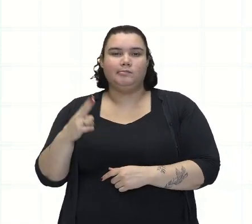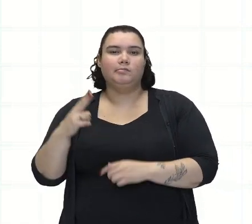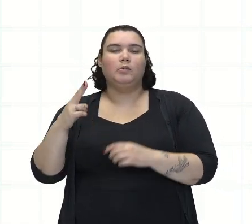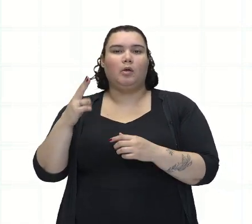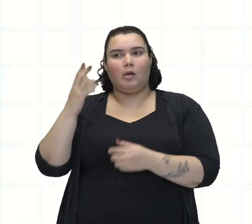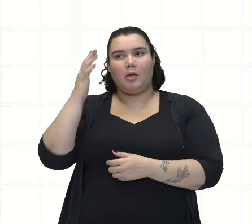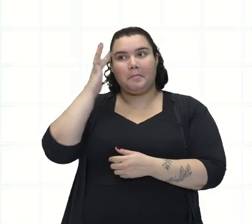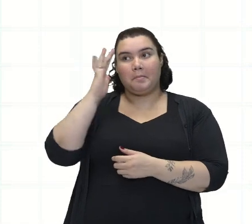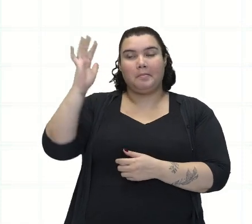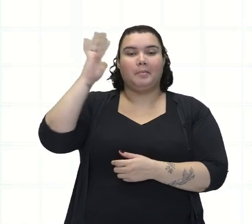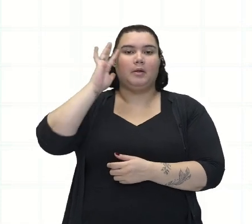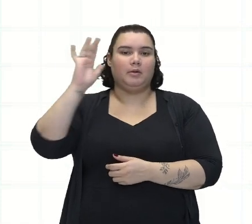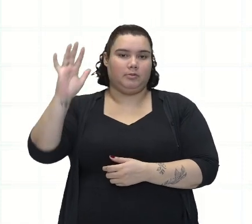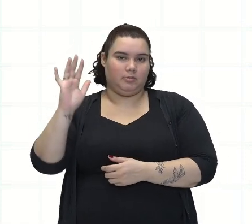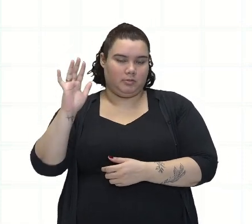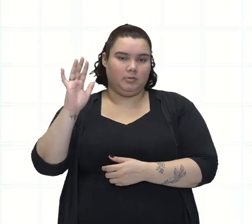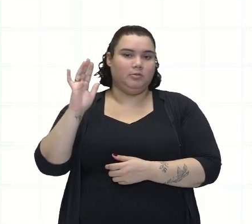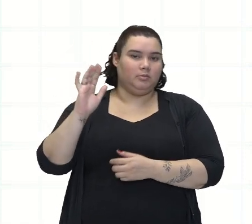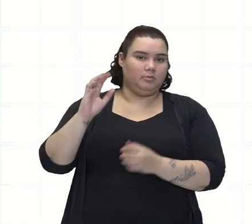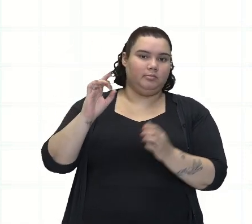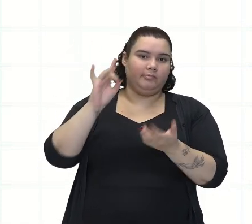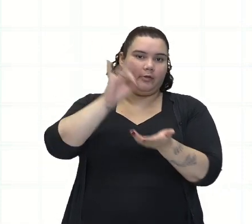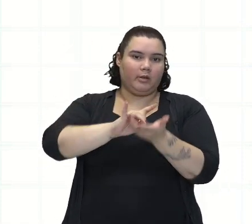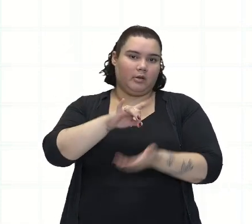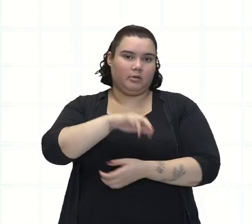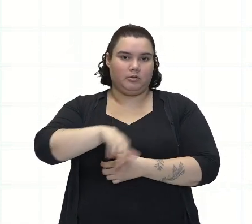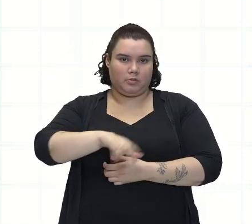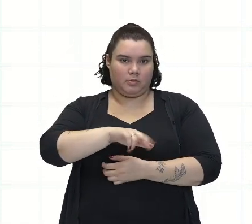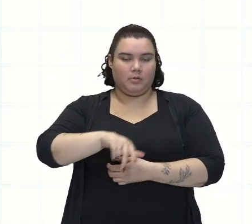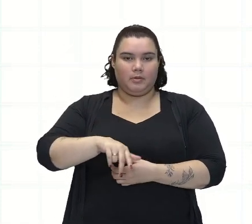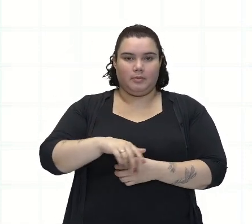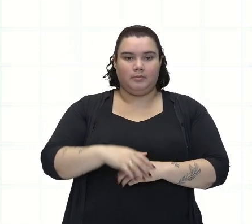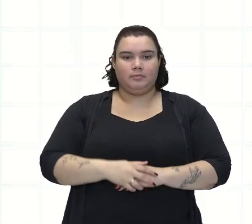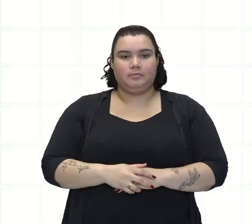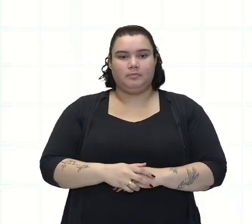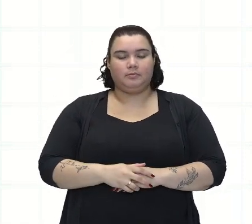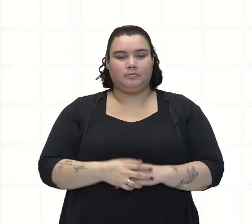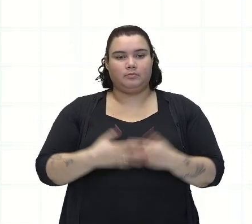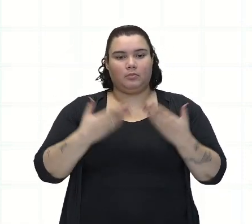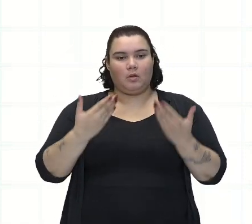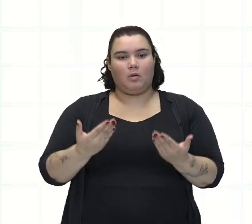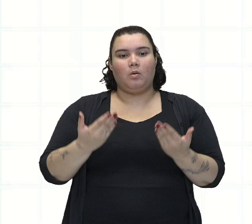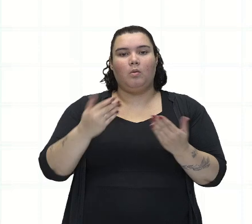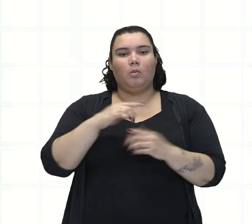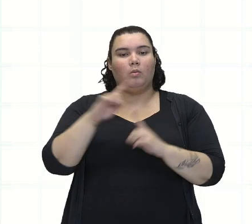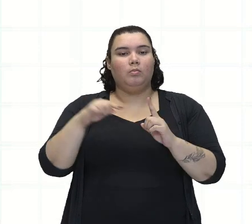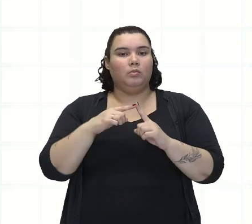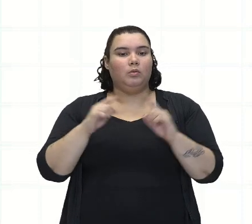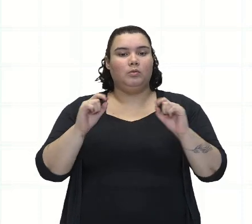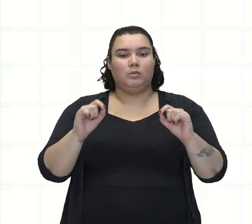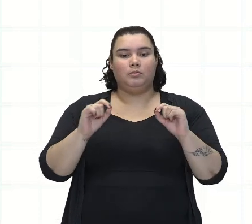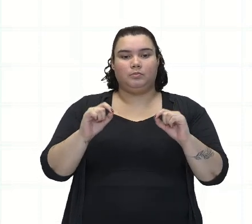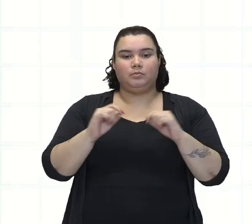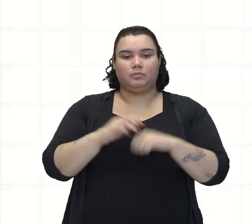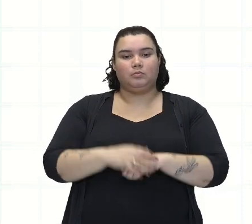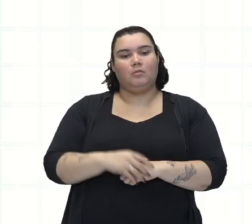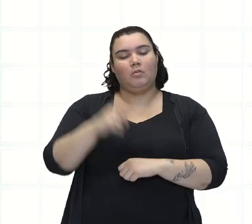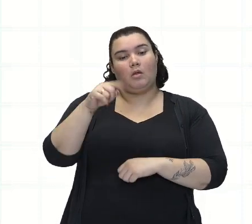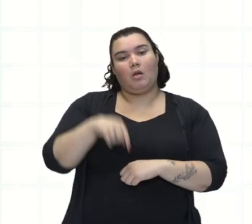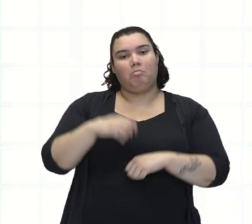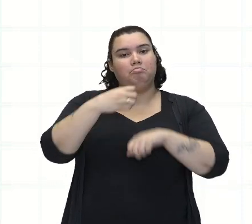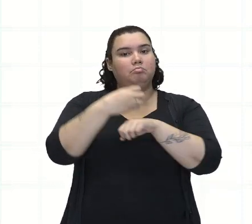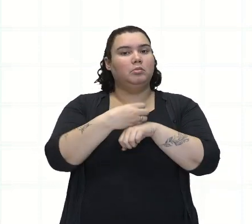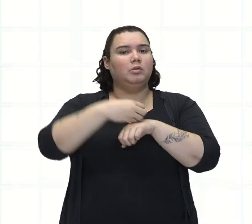imaginário do mundo da imaginação da Ruth Rocha. E qual foi a finalidade, professora? De uma